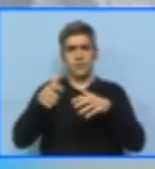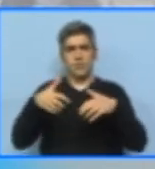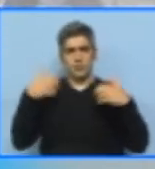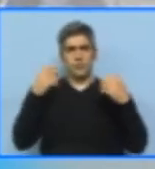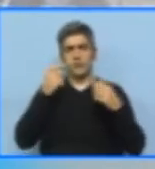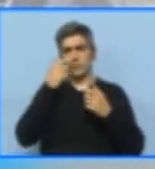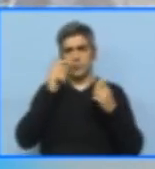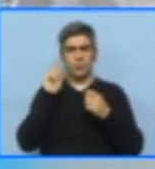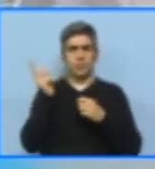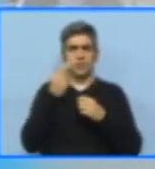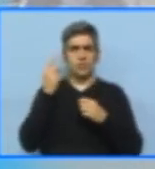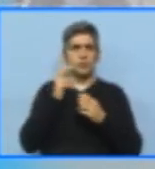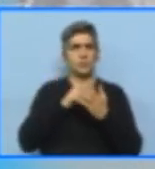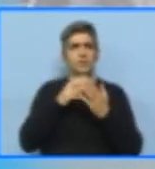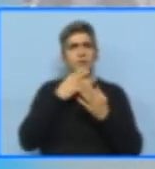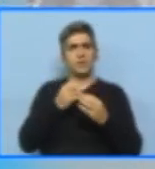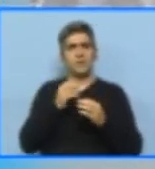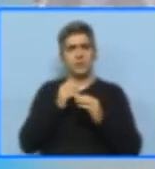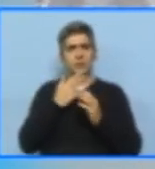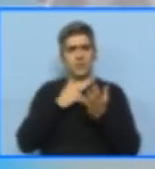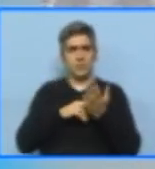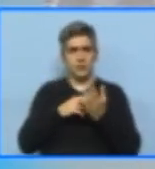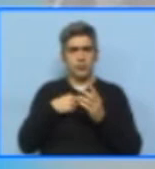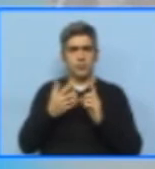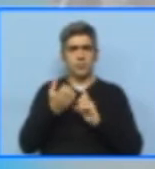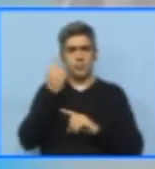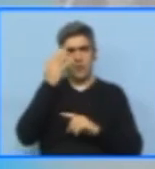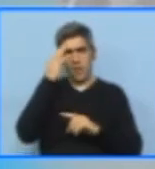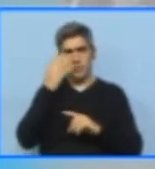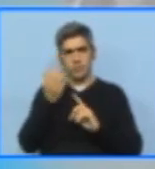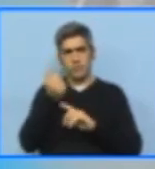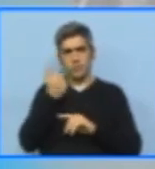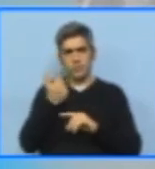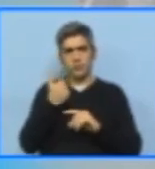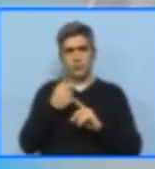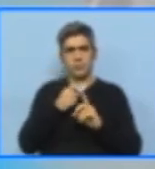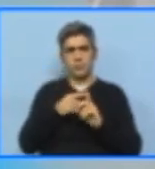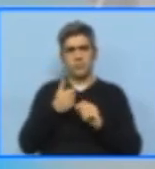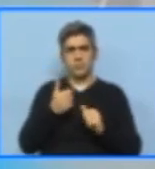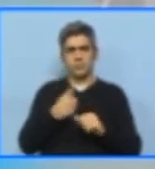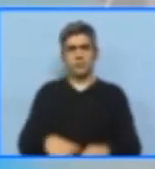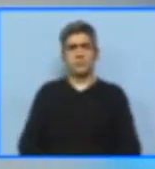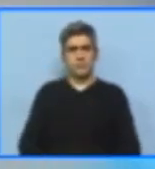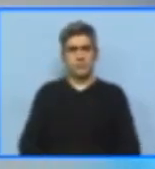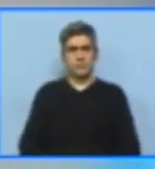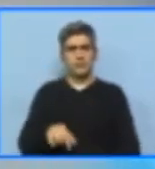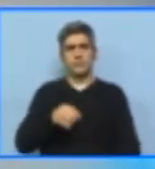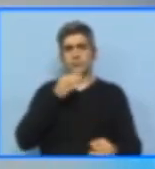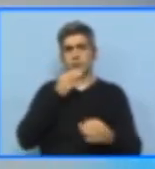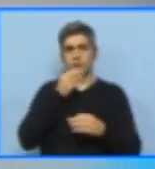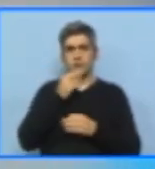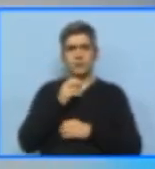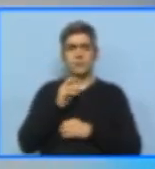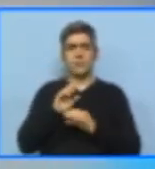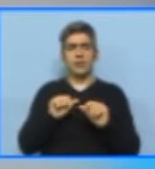tal leitura crente da realidade. E isso acho que temos conseguido com muito mérito. Hoje falar de Rádio Renascença já é